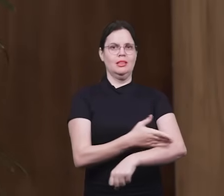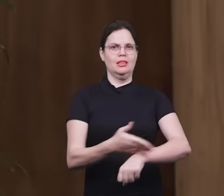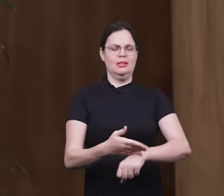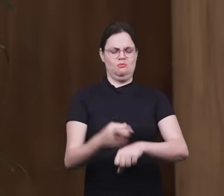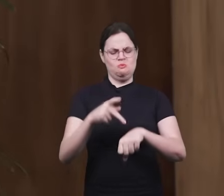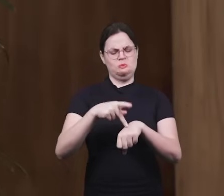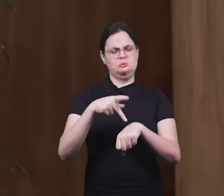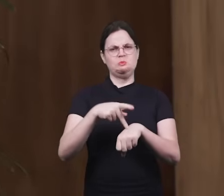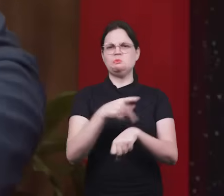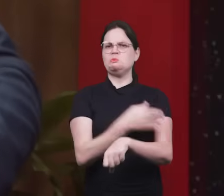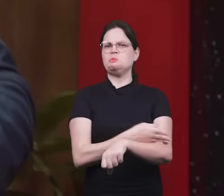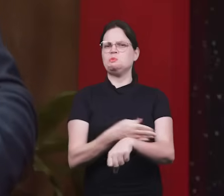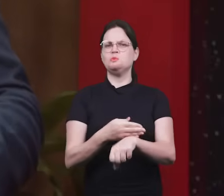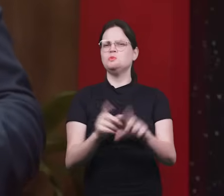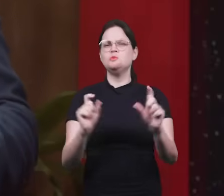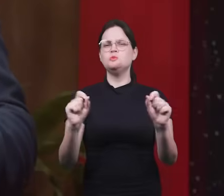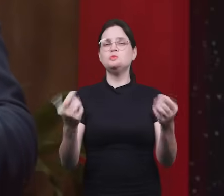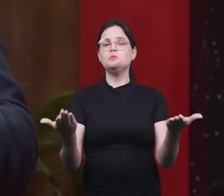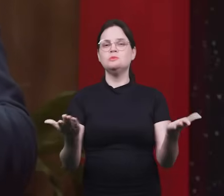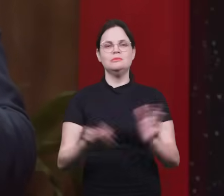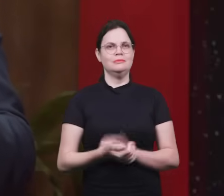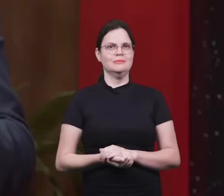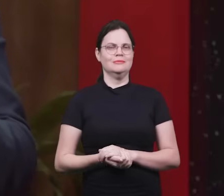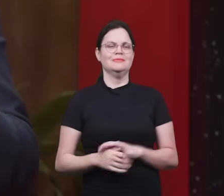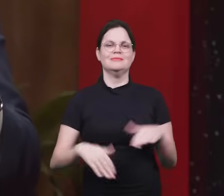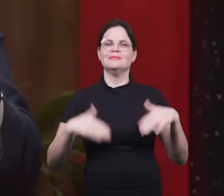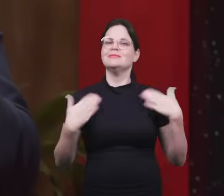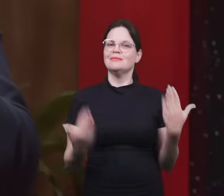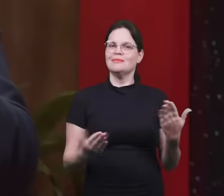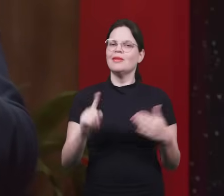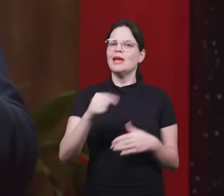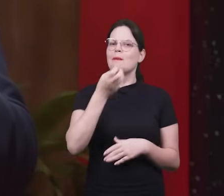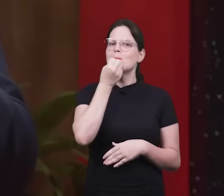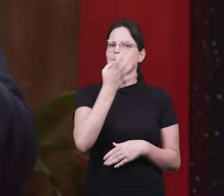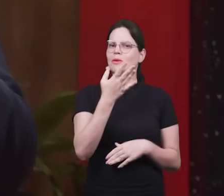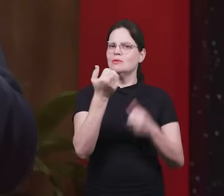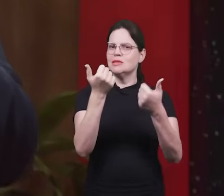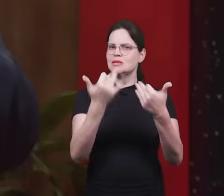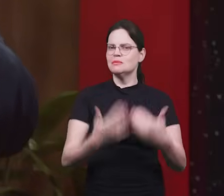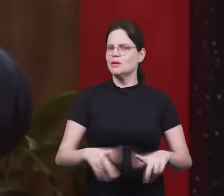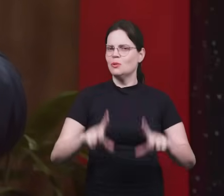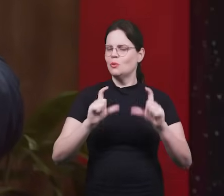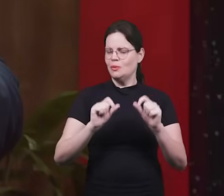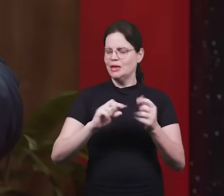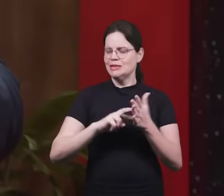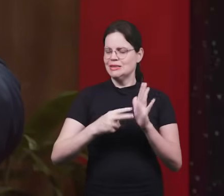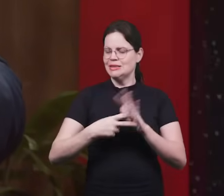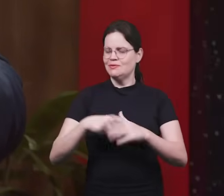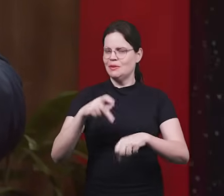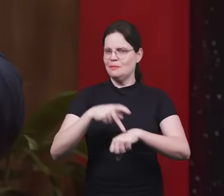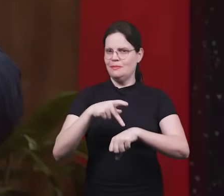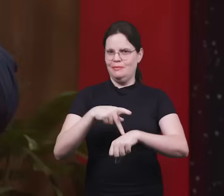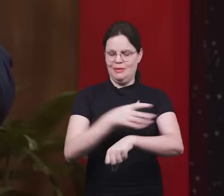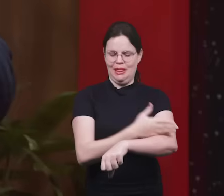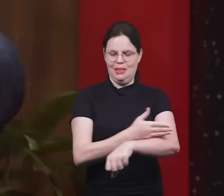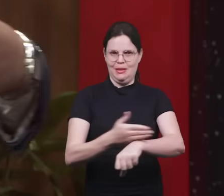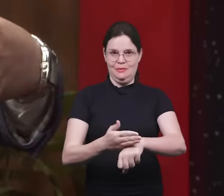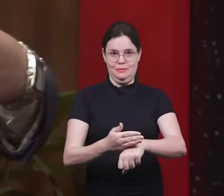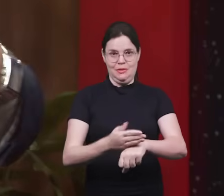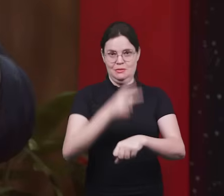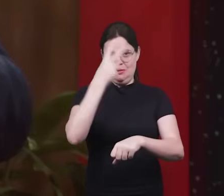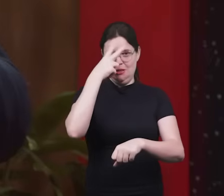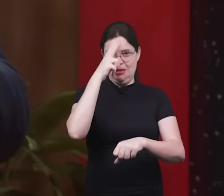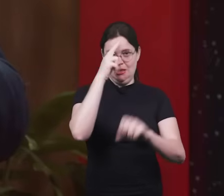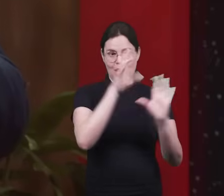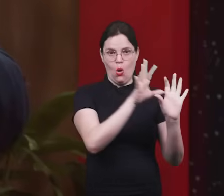branca? Bom, pastor Douglas, inicialmente é bom nós falarmos sobre o que era a pedra branca ali no contexto